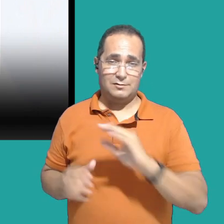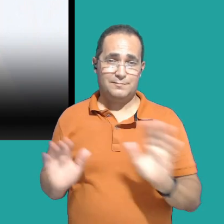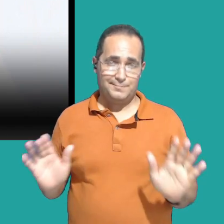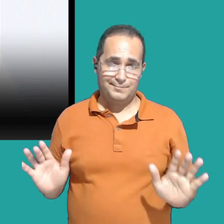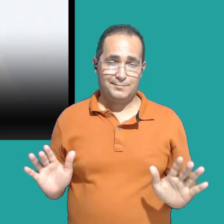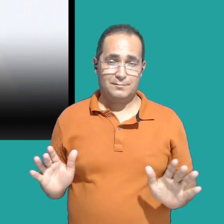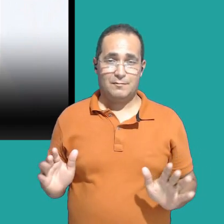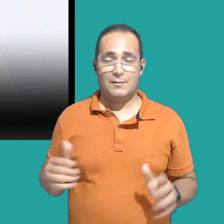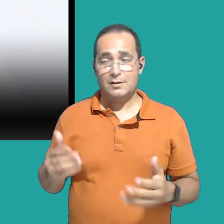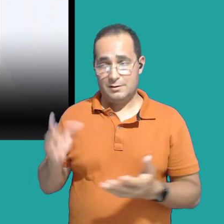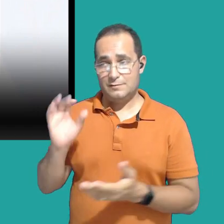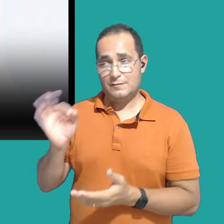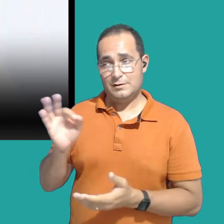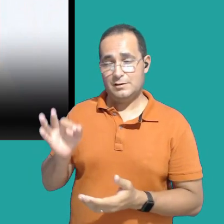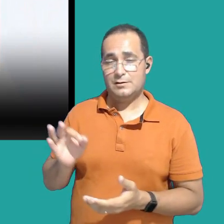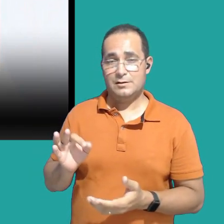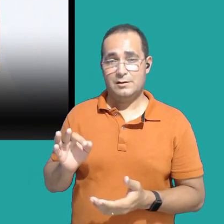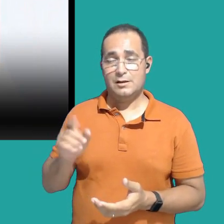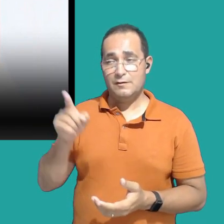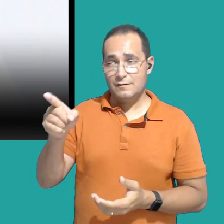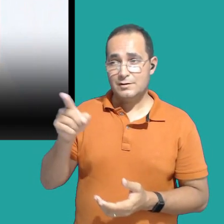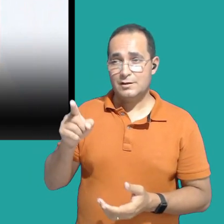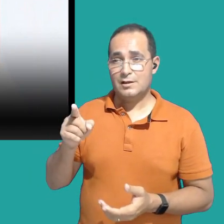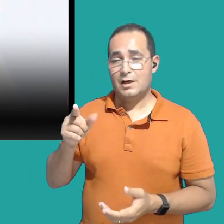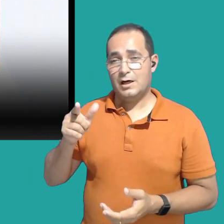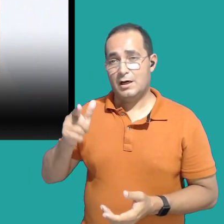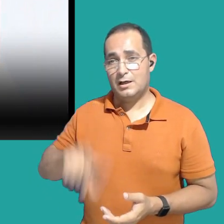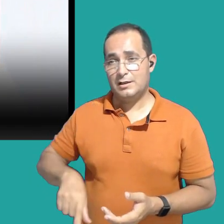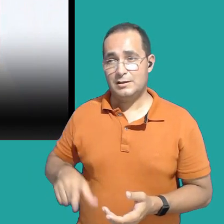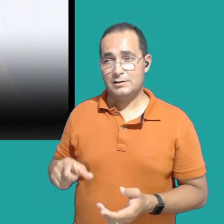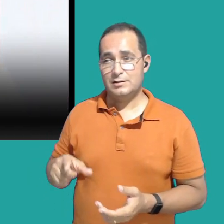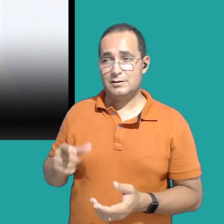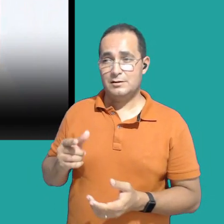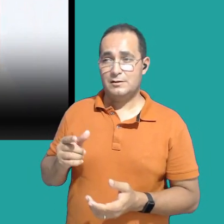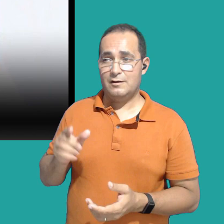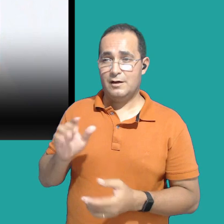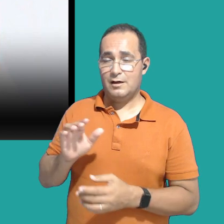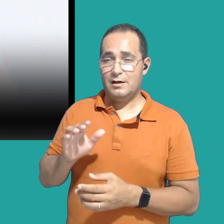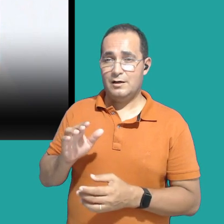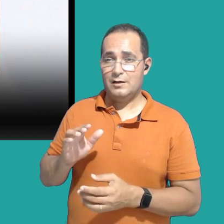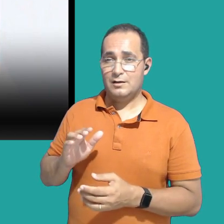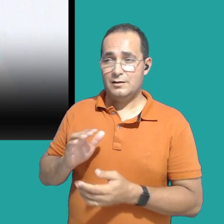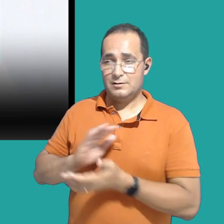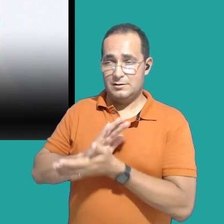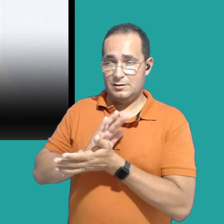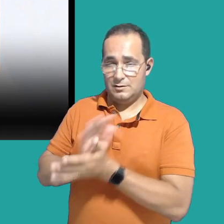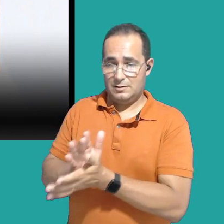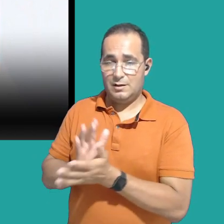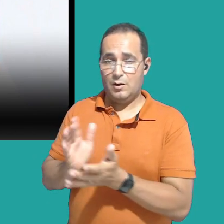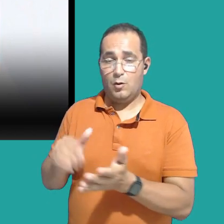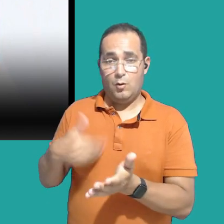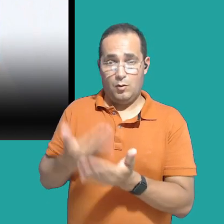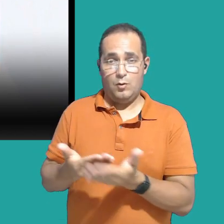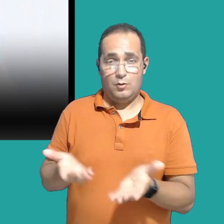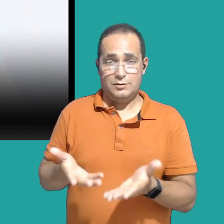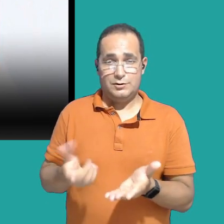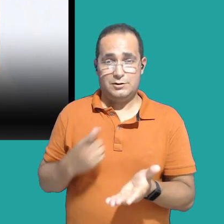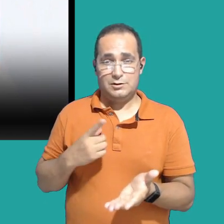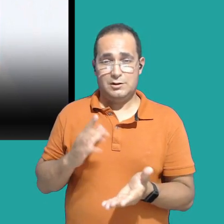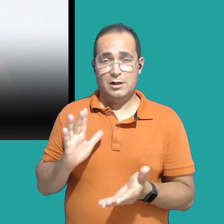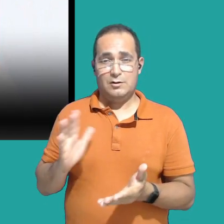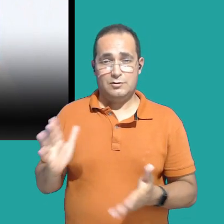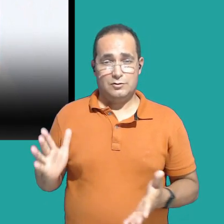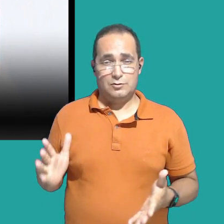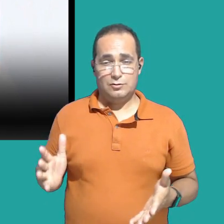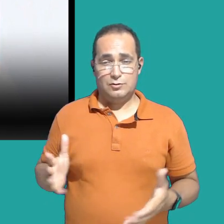Exatamente. E assim, você, além de privar, né, a pessoa de ter essa autonomia, eu acho que hoje